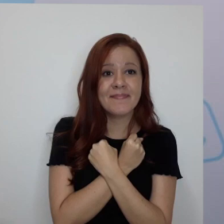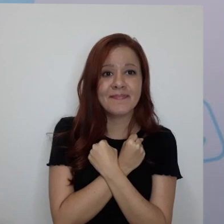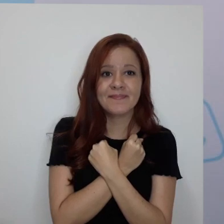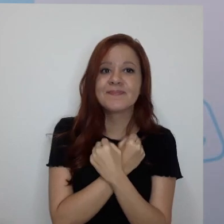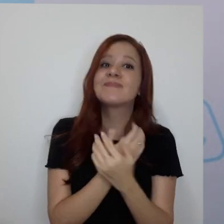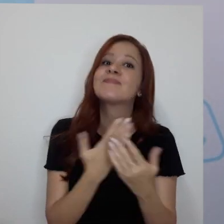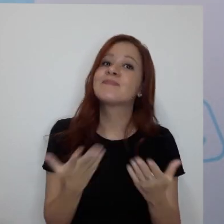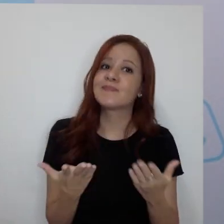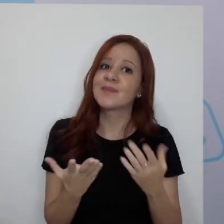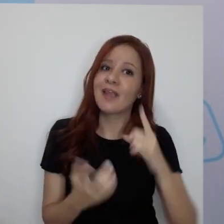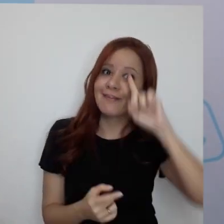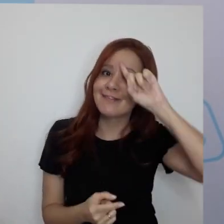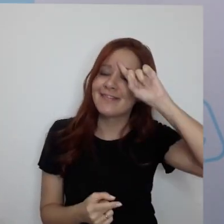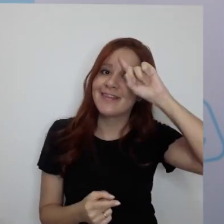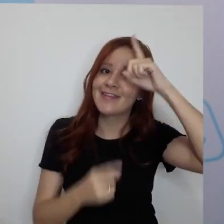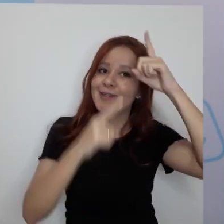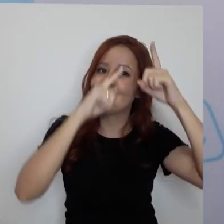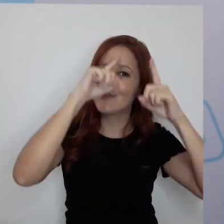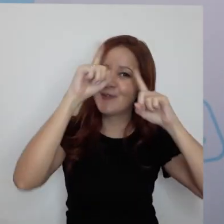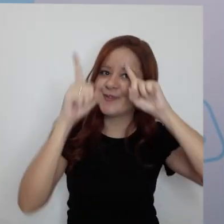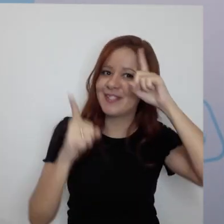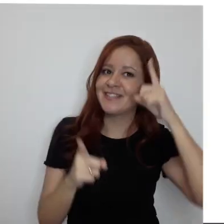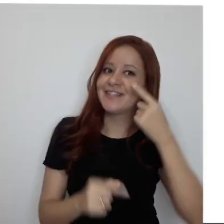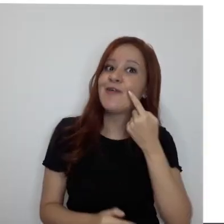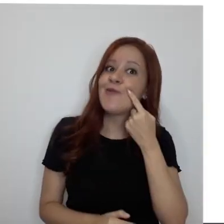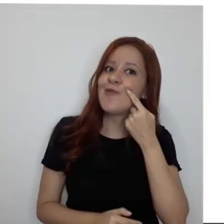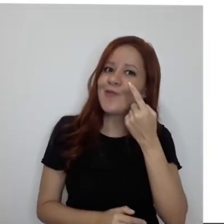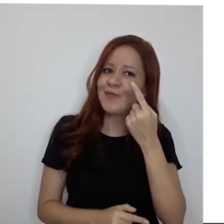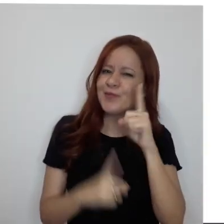A gente se reinventa. Vamos ver aqui nos slides.